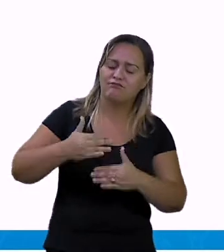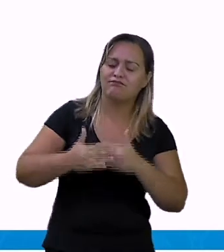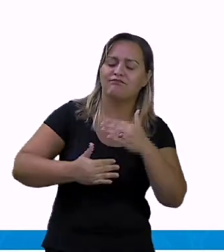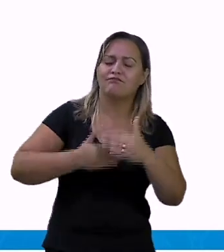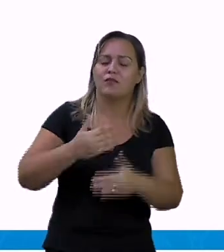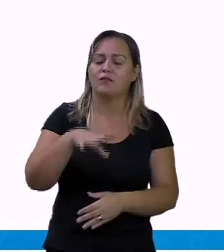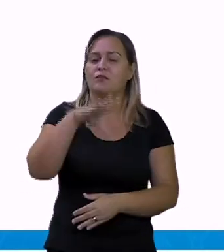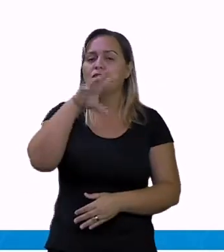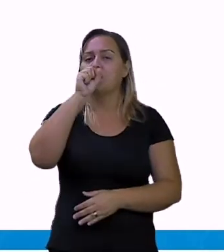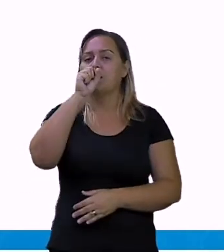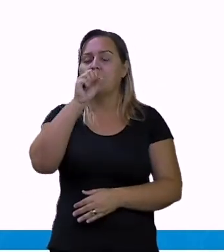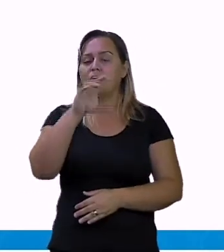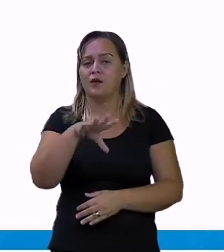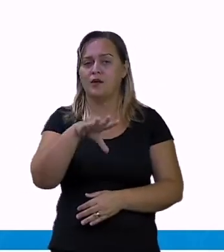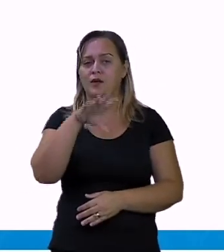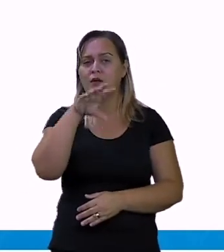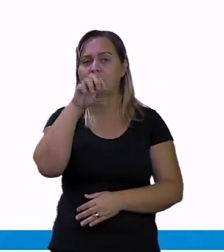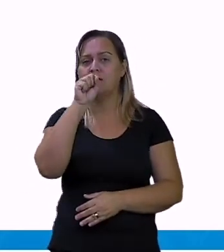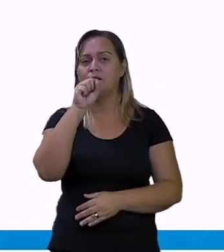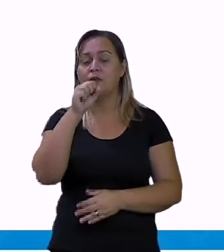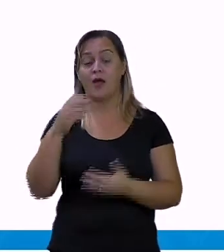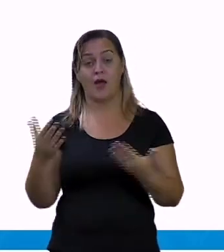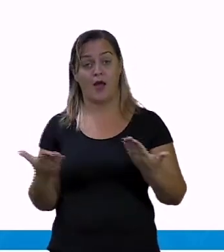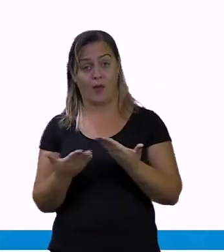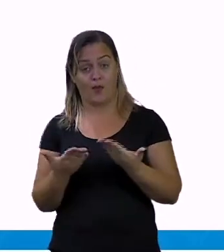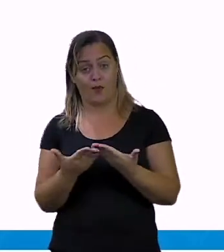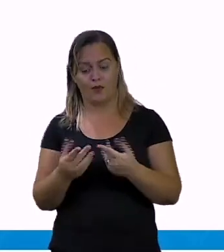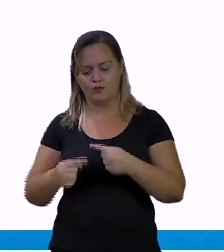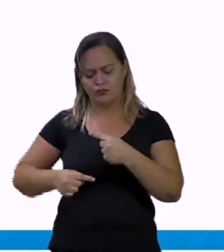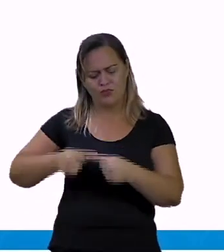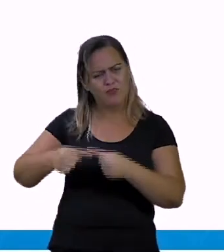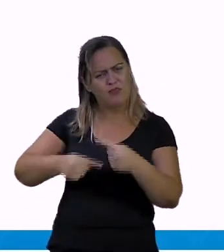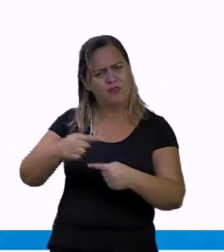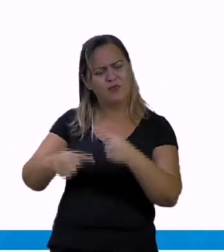dos peixes, então? Através dos ovos.